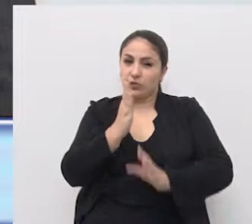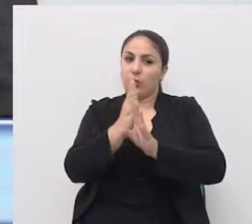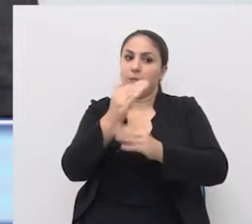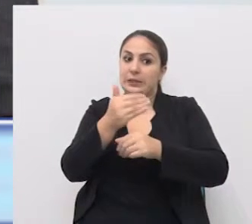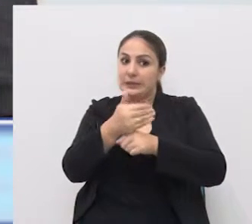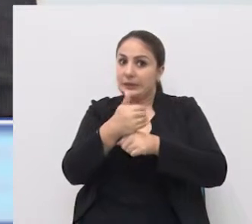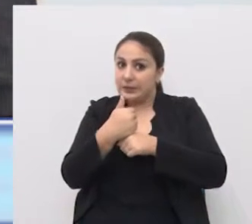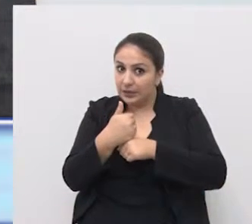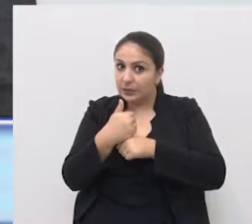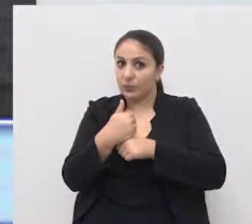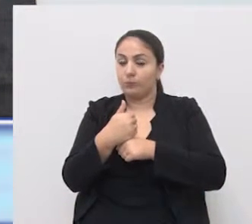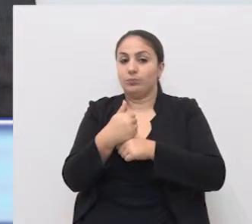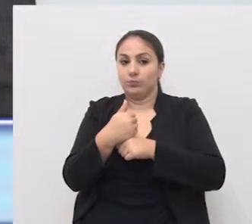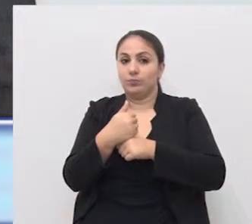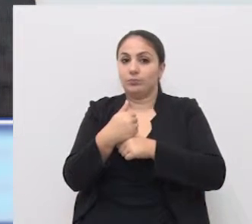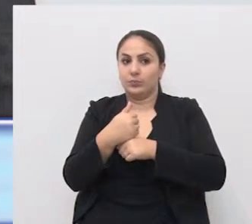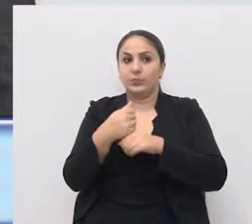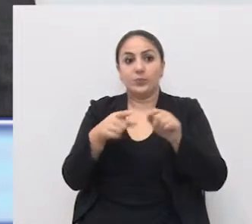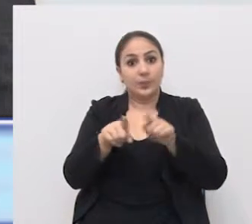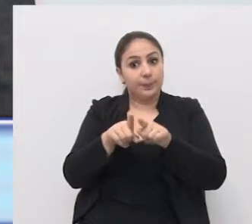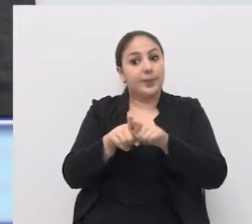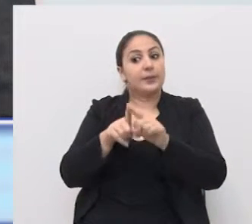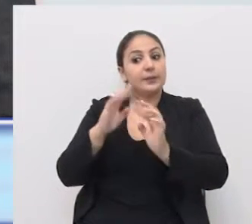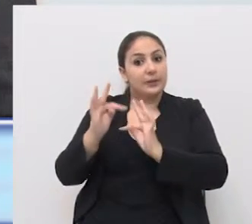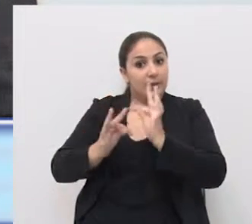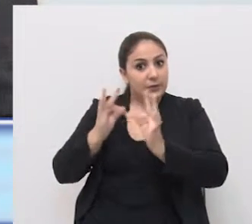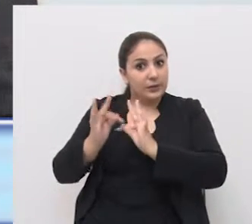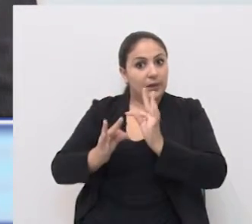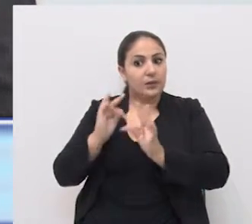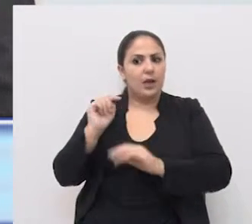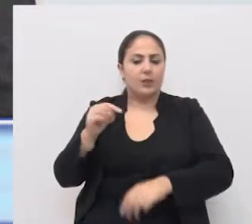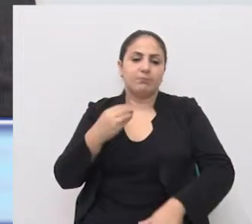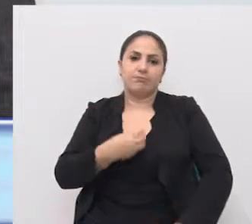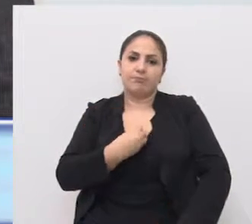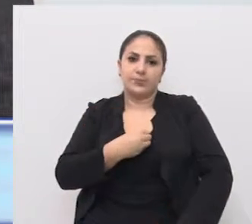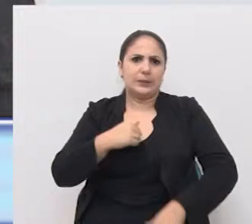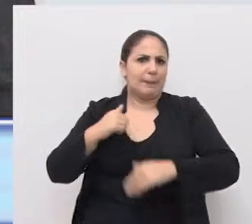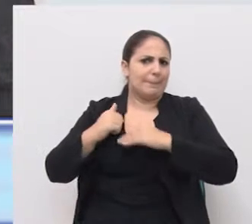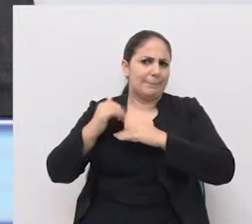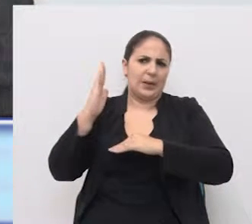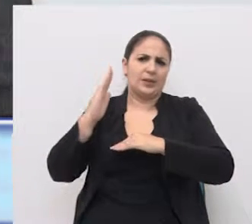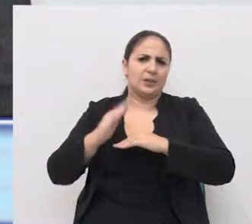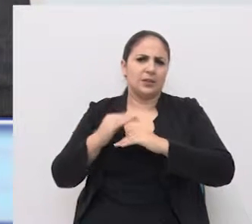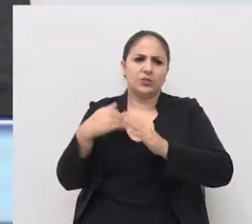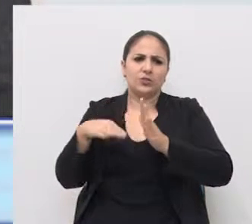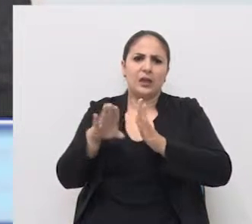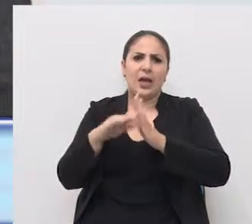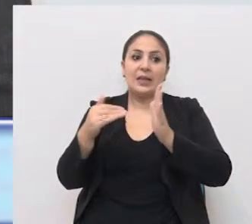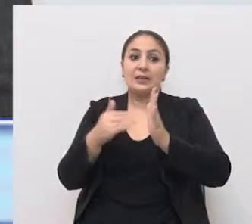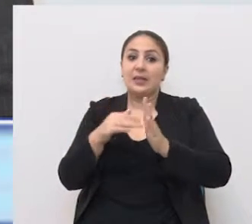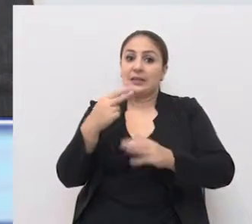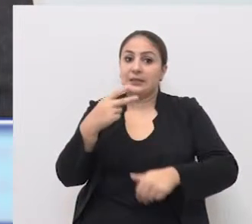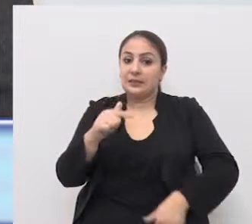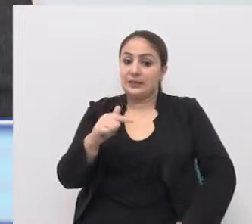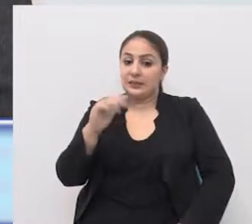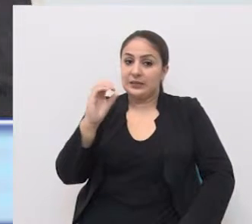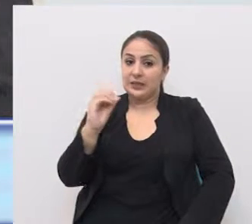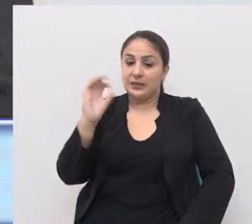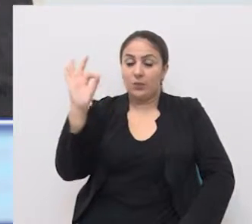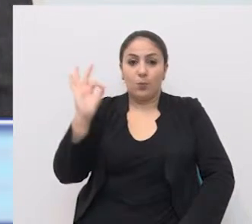quando precocemente identificado e também tratado, essa sobrevida aumenta muito, chegando